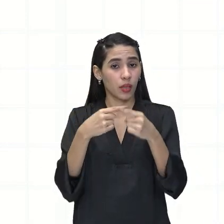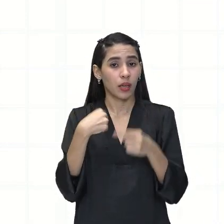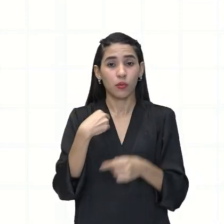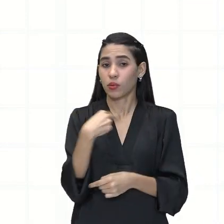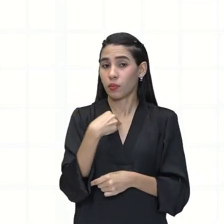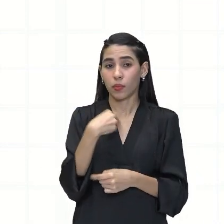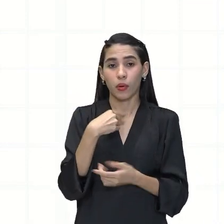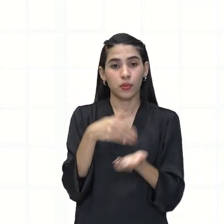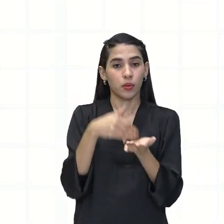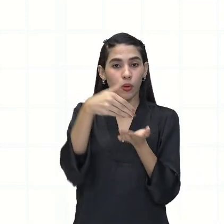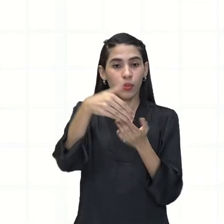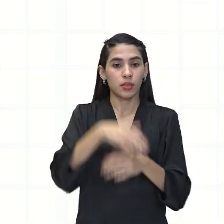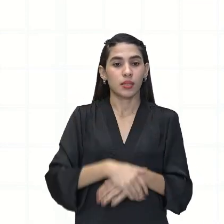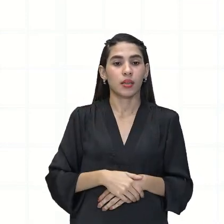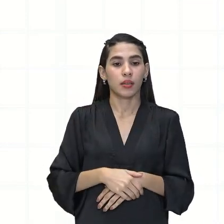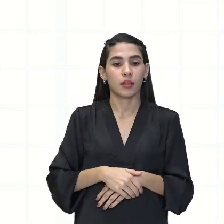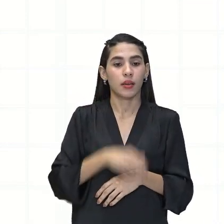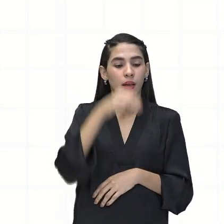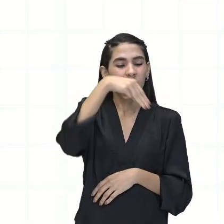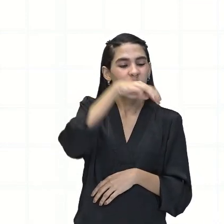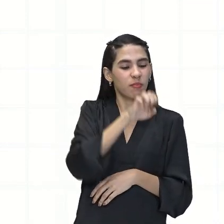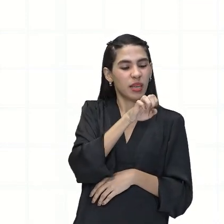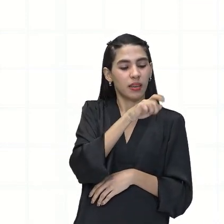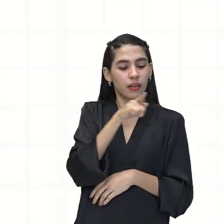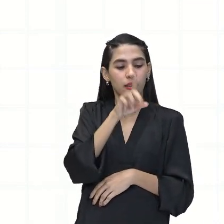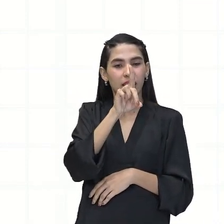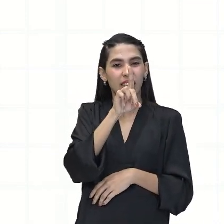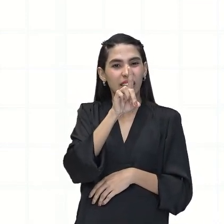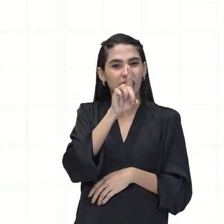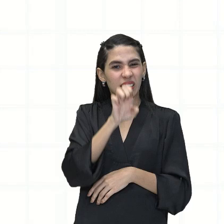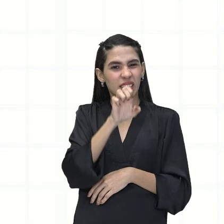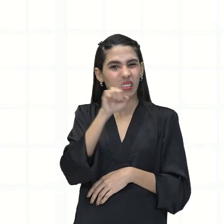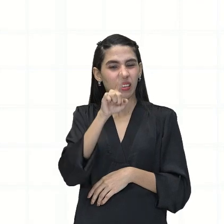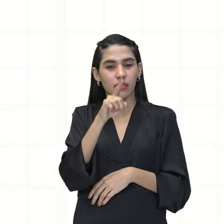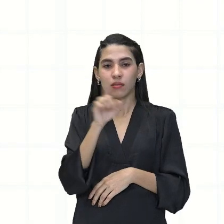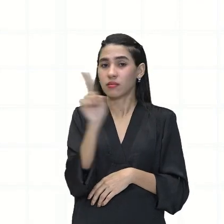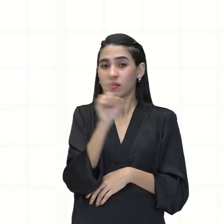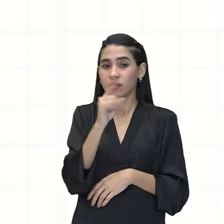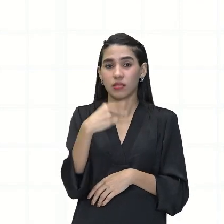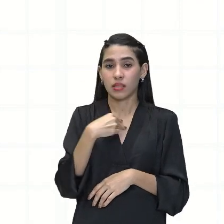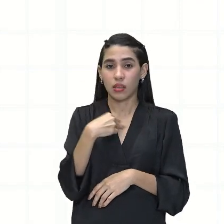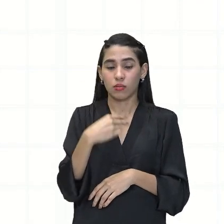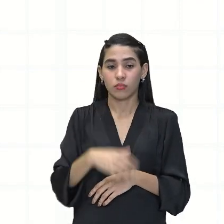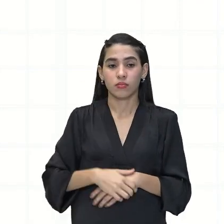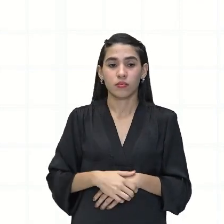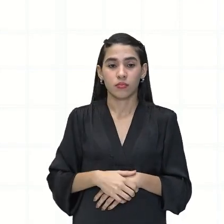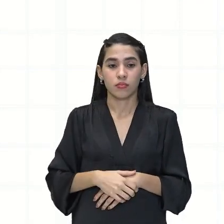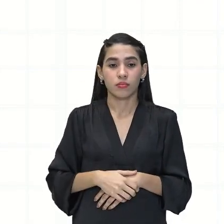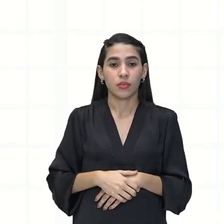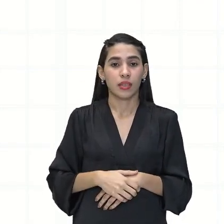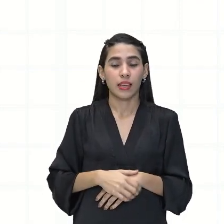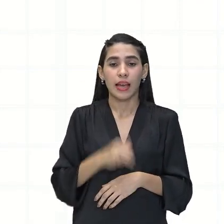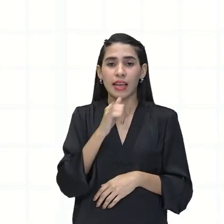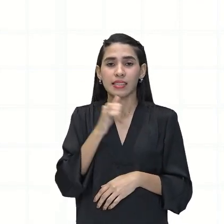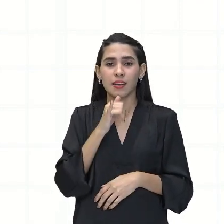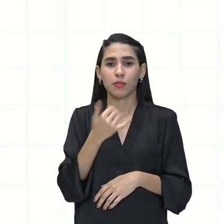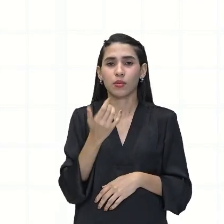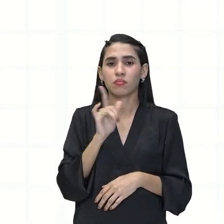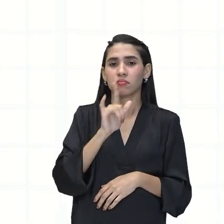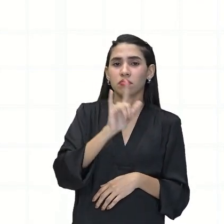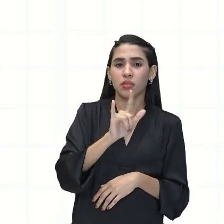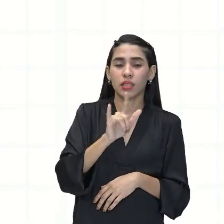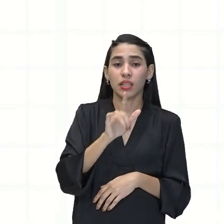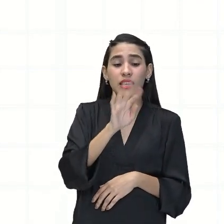começar com o me dá, tá? Me dá, me dê, não pode. É igual o te amo, né? Eu não